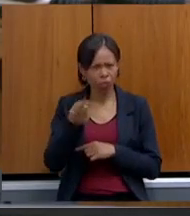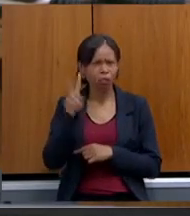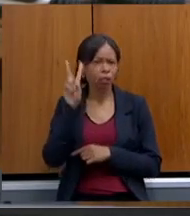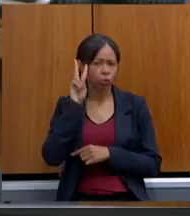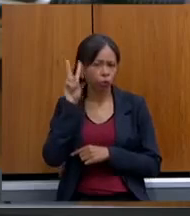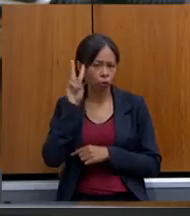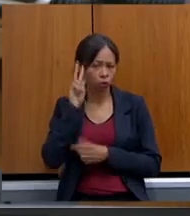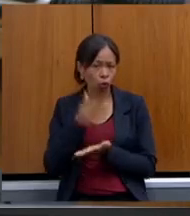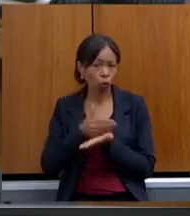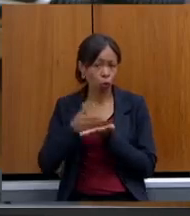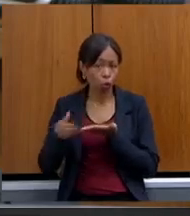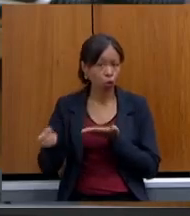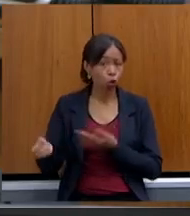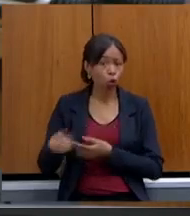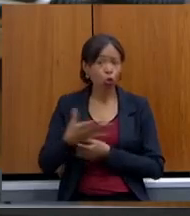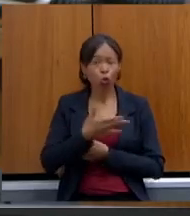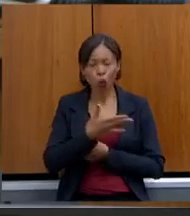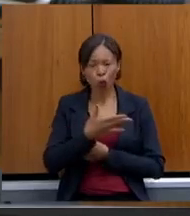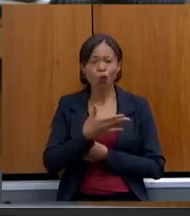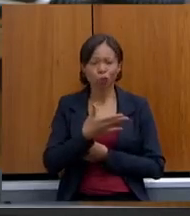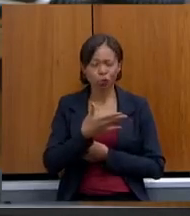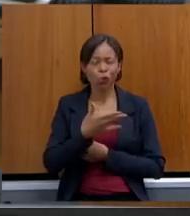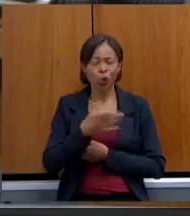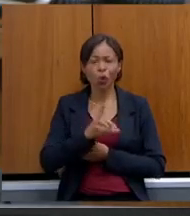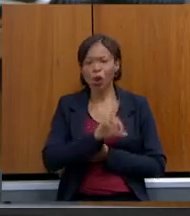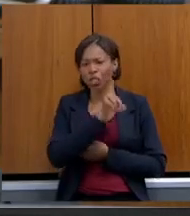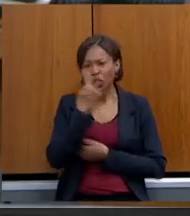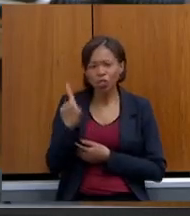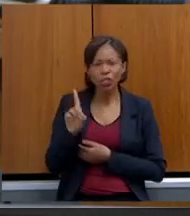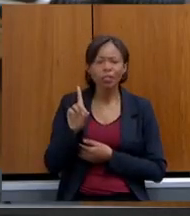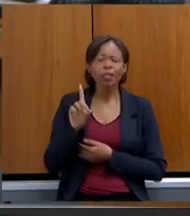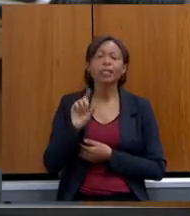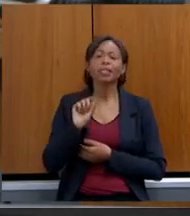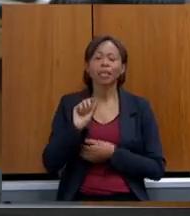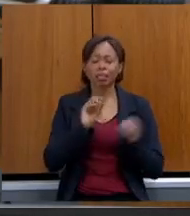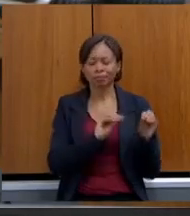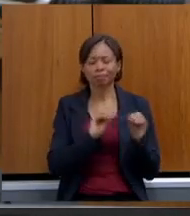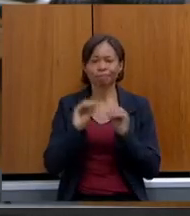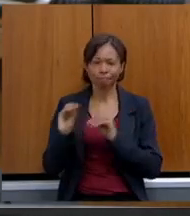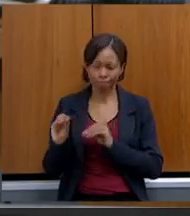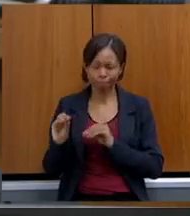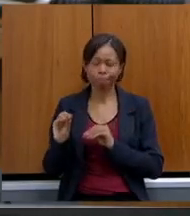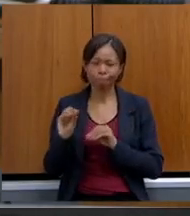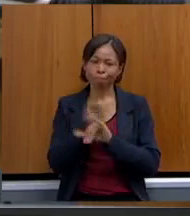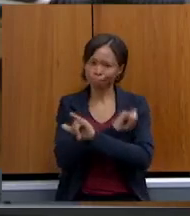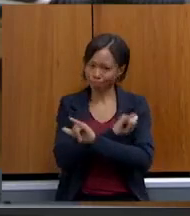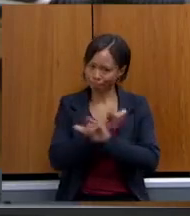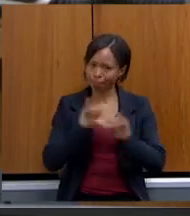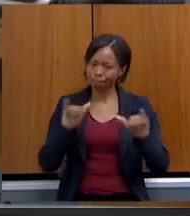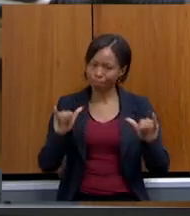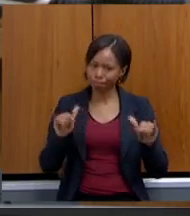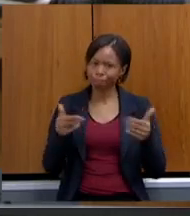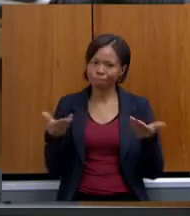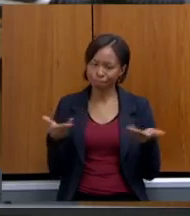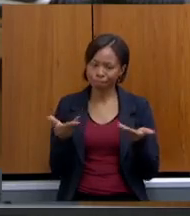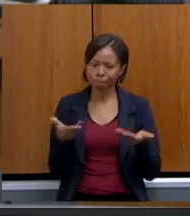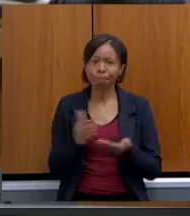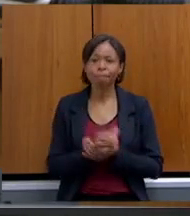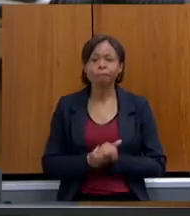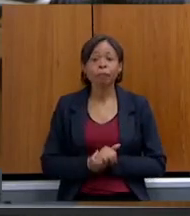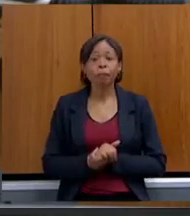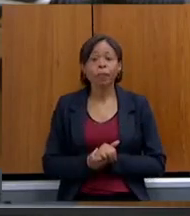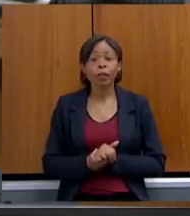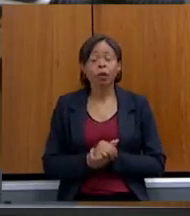se inicia um novo cronograma de remoção Deputado faço esse anúncio que compartilho com o senhor esse anúncio com toda a a casa